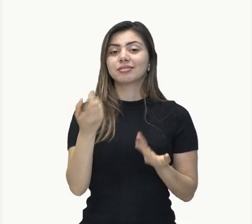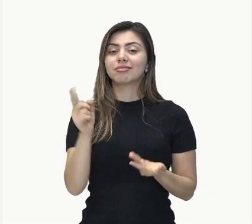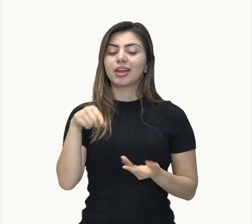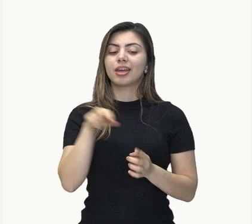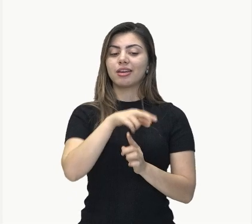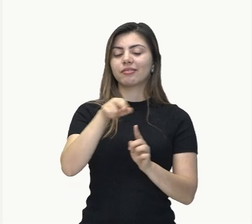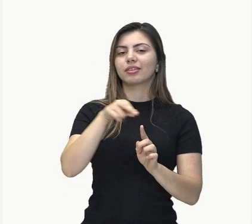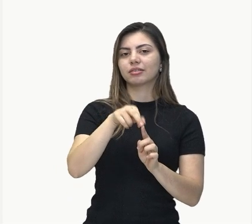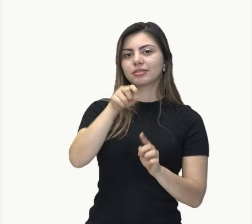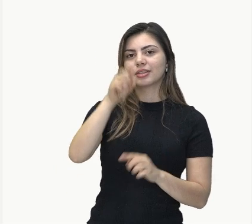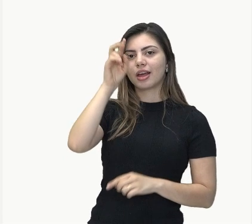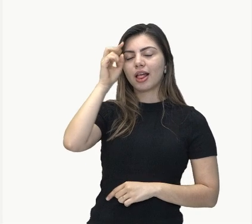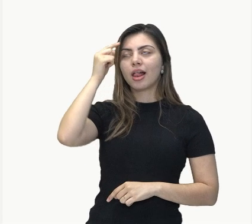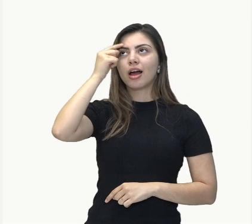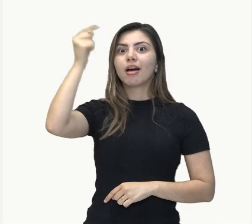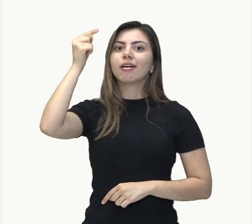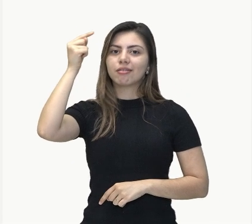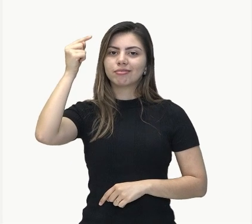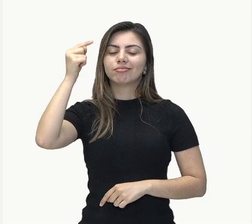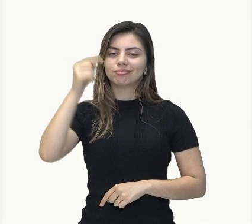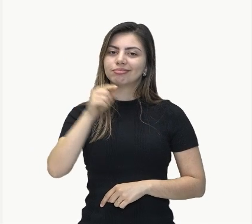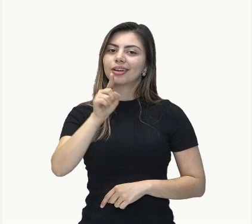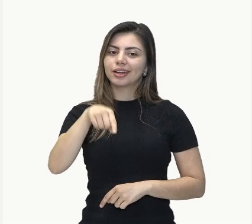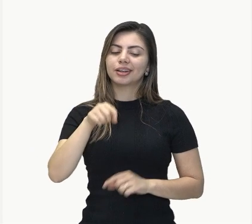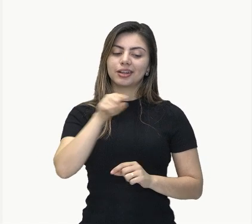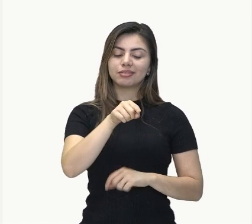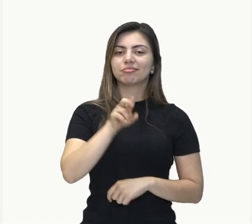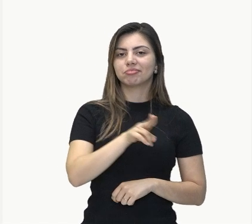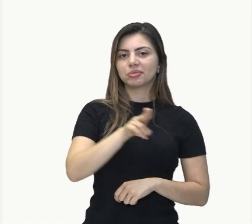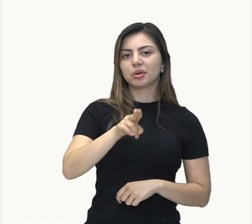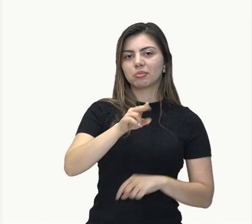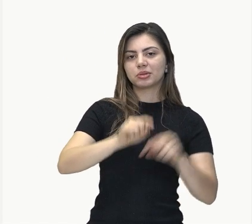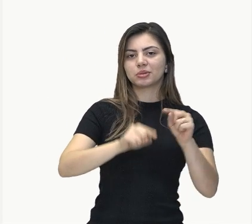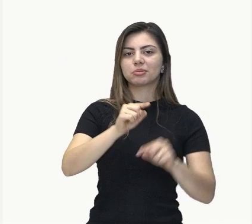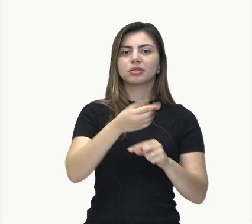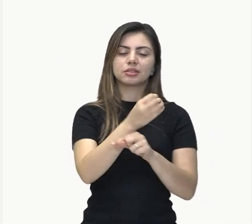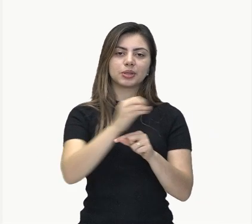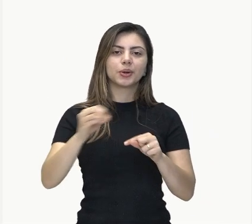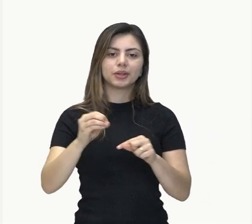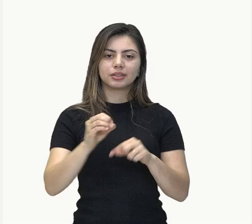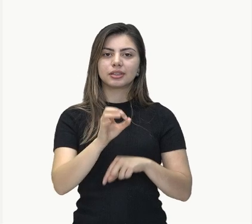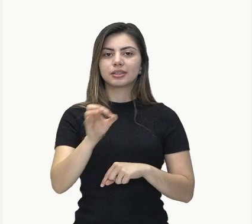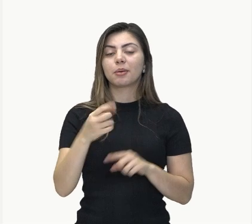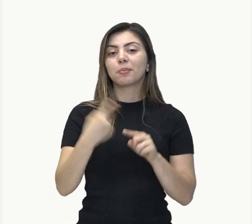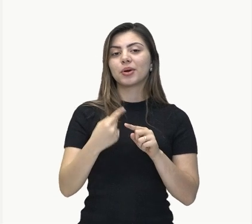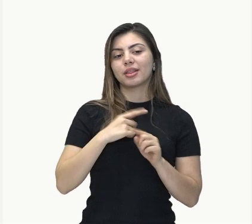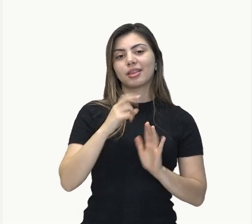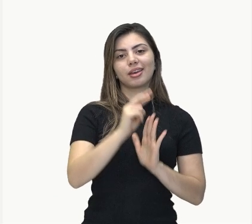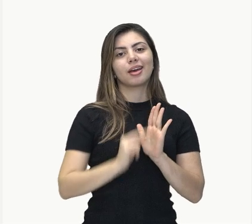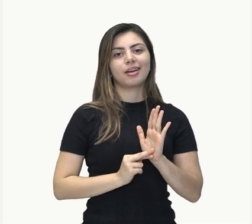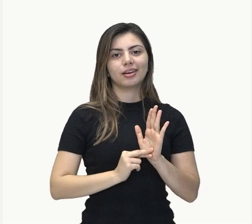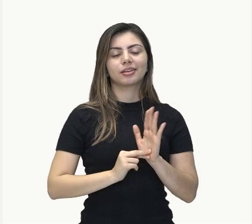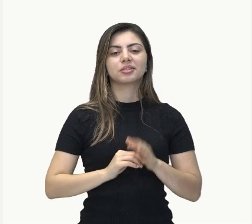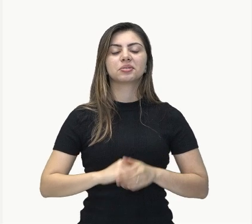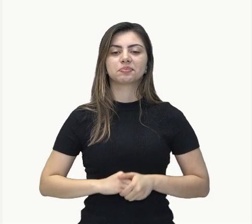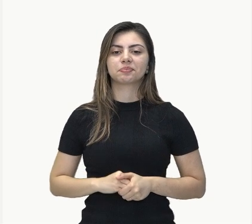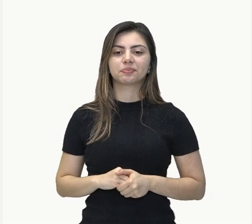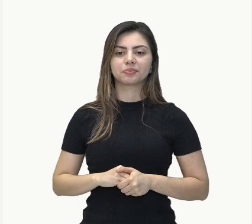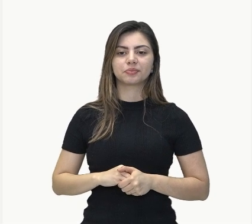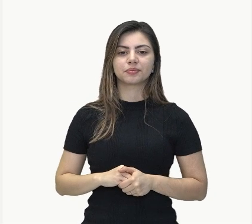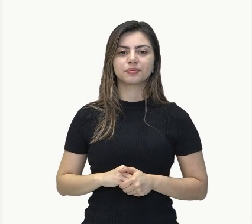né, aquela substância que recebe um método de sistematização, tá bom? Isso é bem